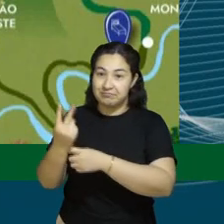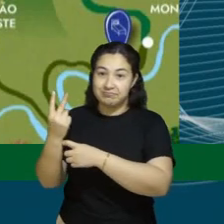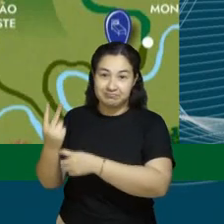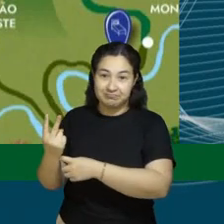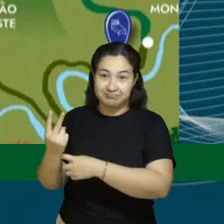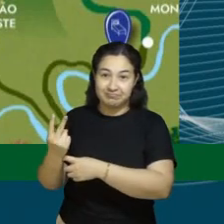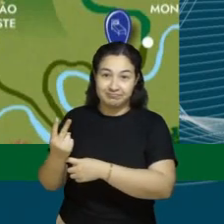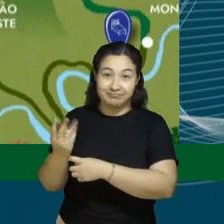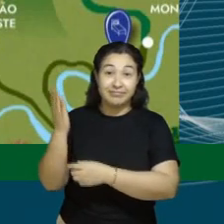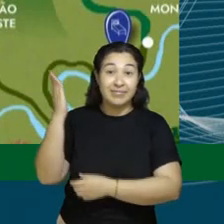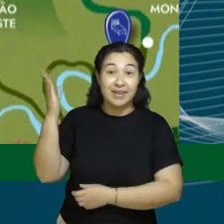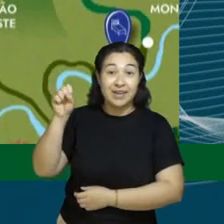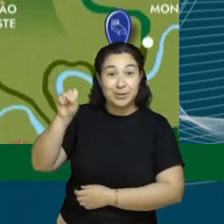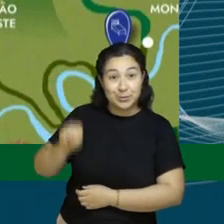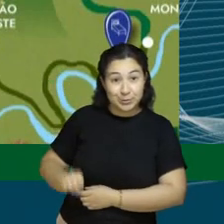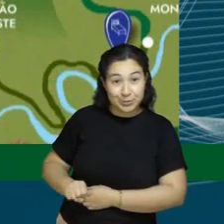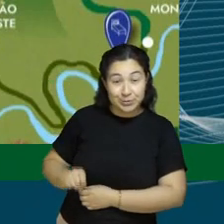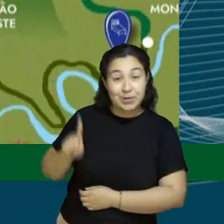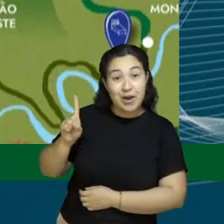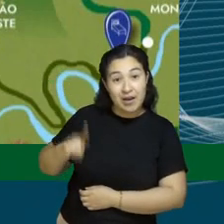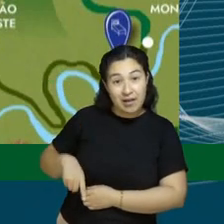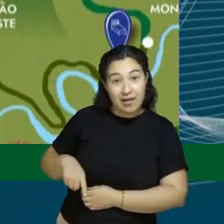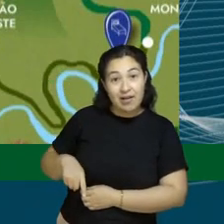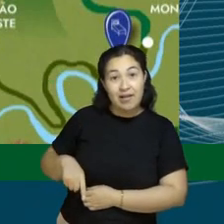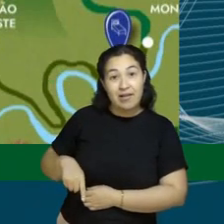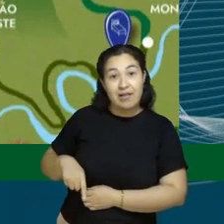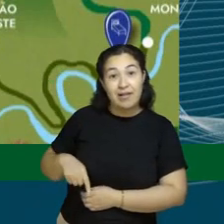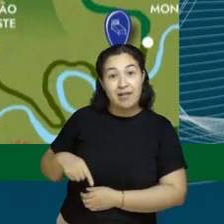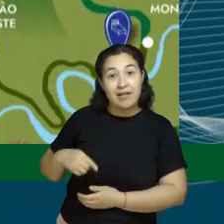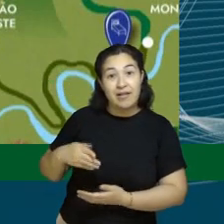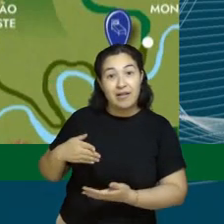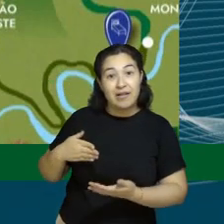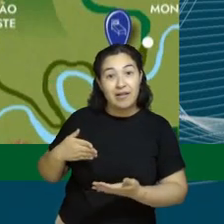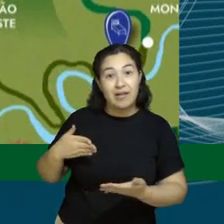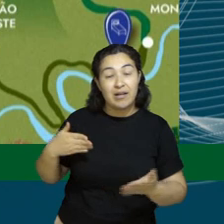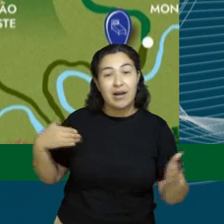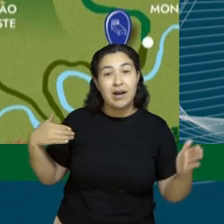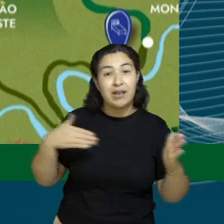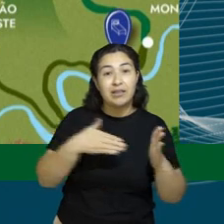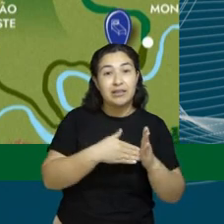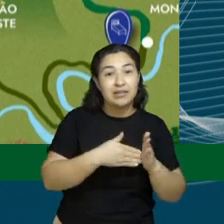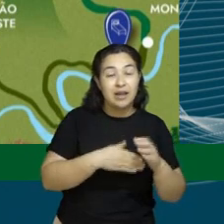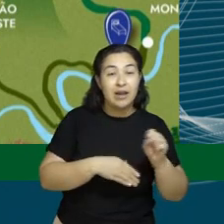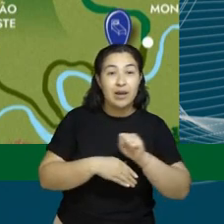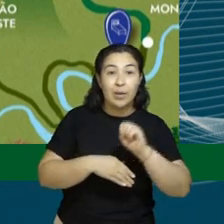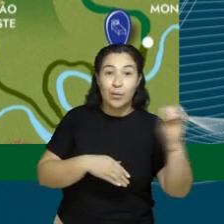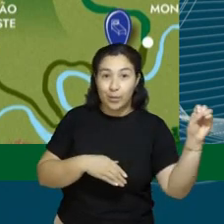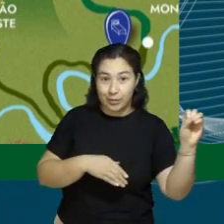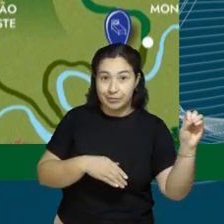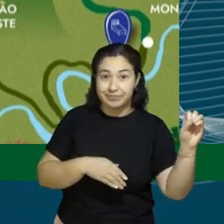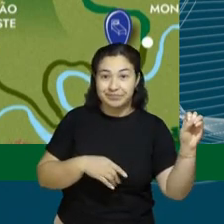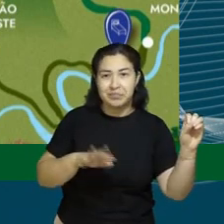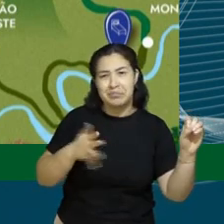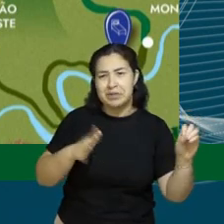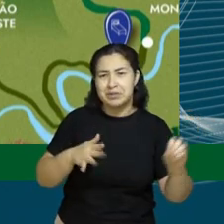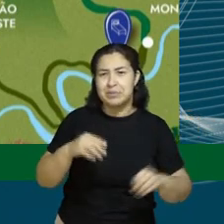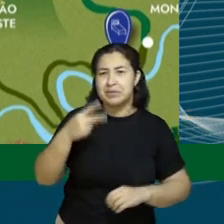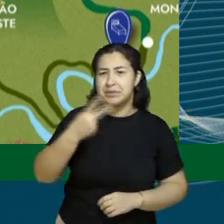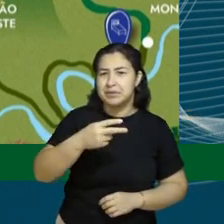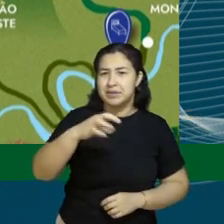Sul, que é do Extremo Oeste, de Santa Catarina em direção ao sul do Extremo Oeste, então são